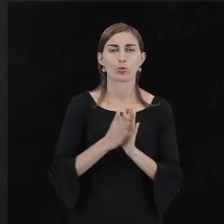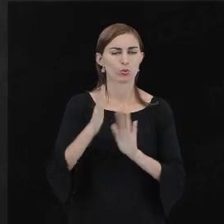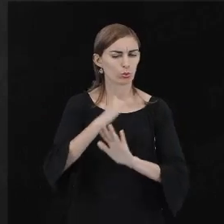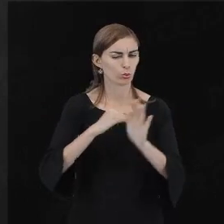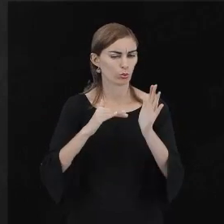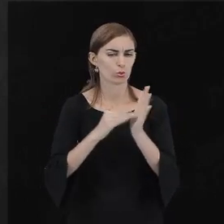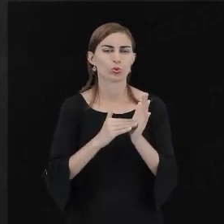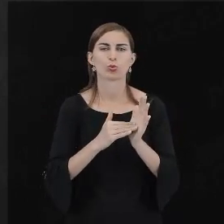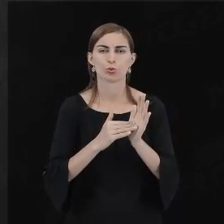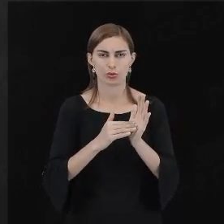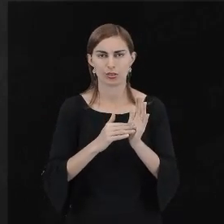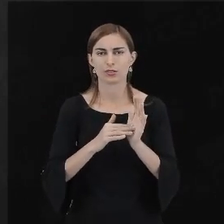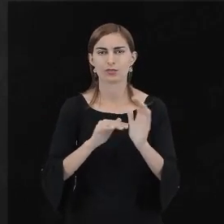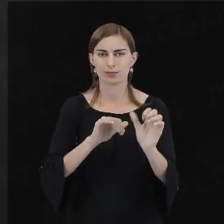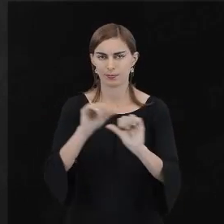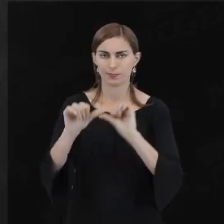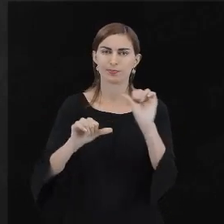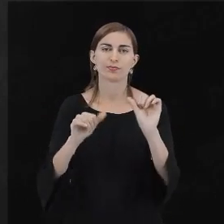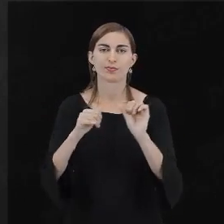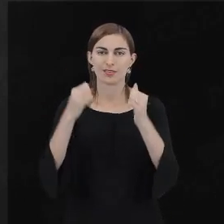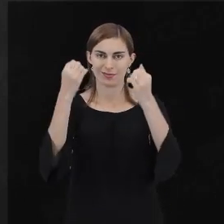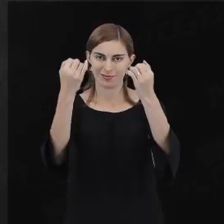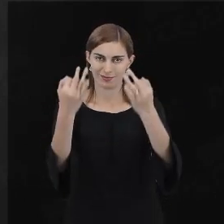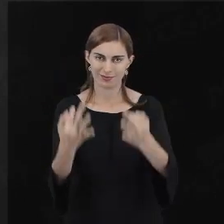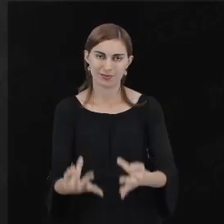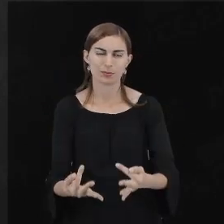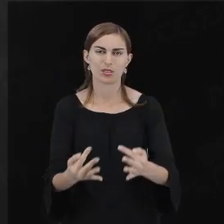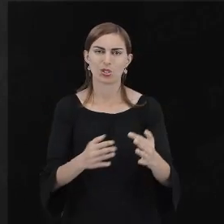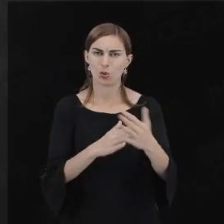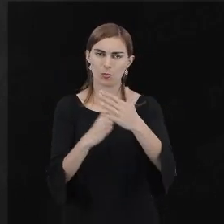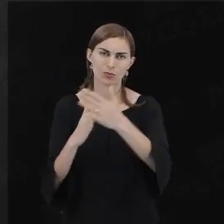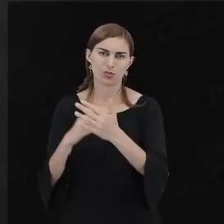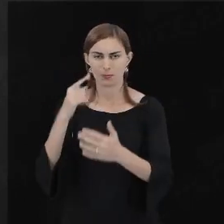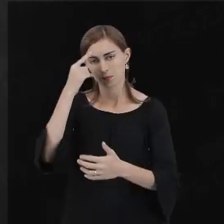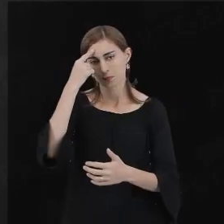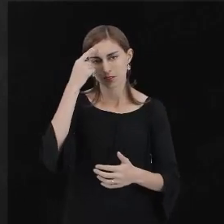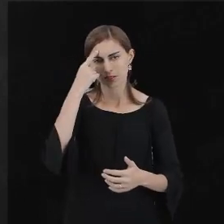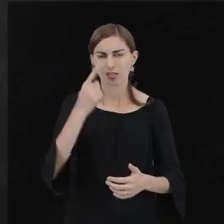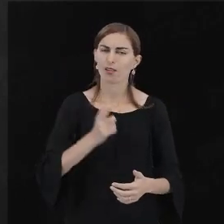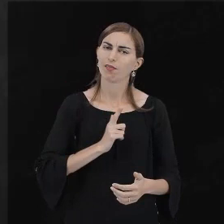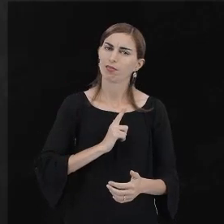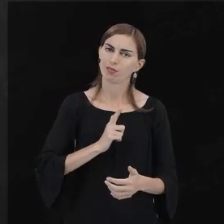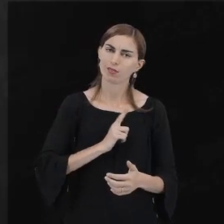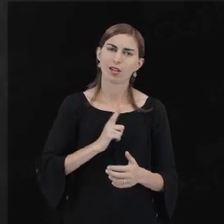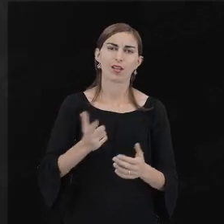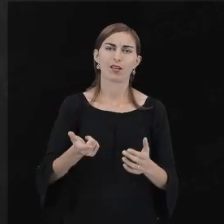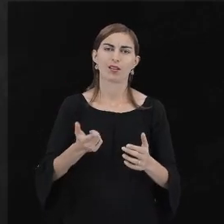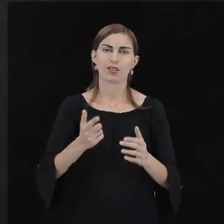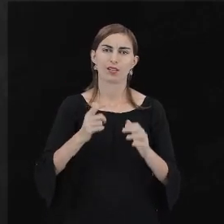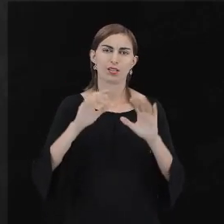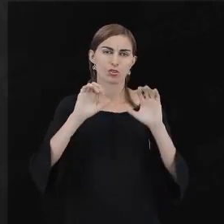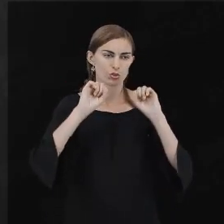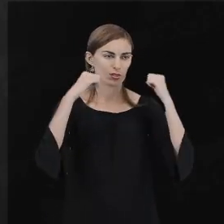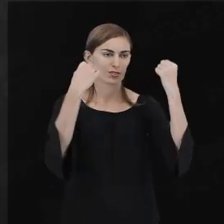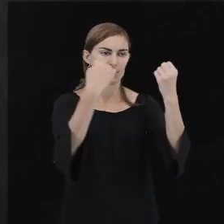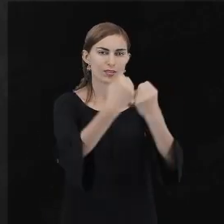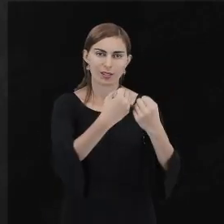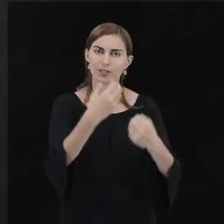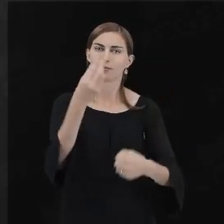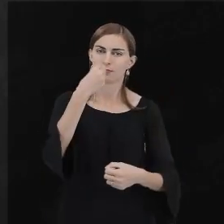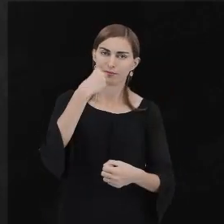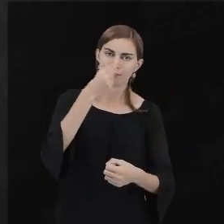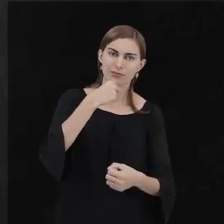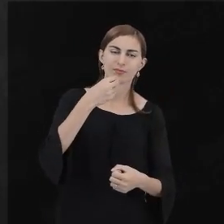essas interfaces de obstáculos, a gente pode pensar que existe uma construção social do fracasso,